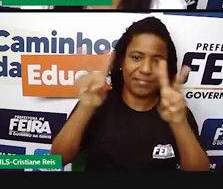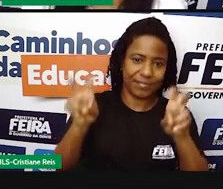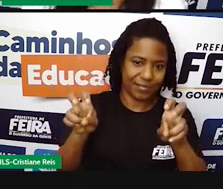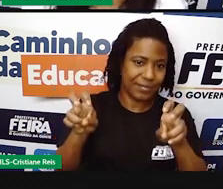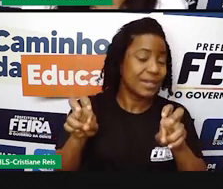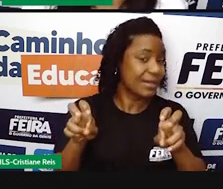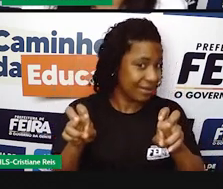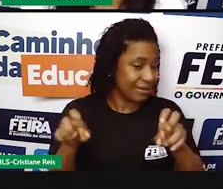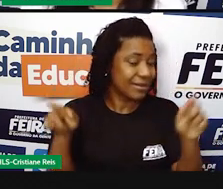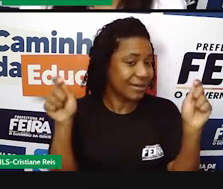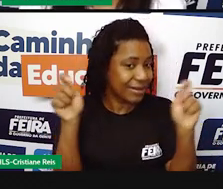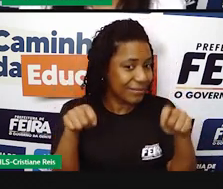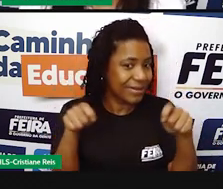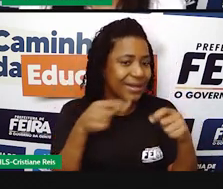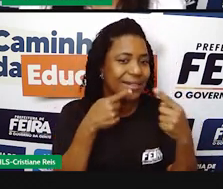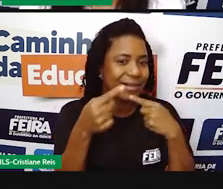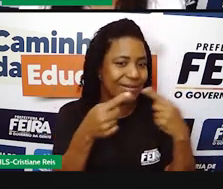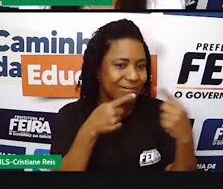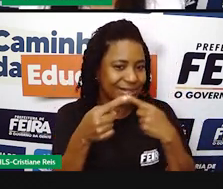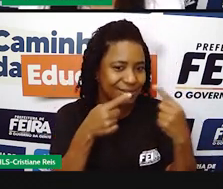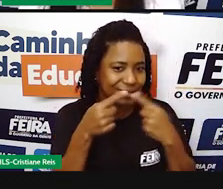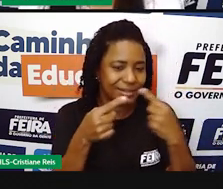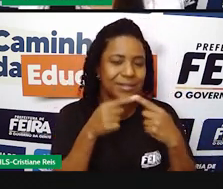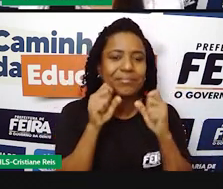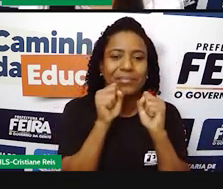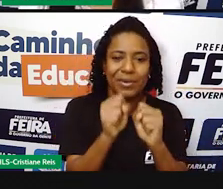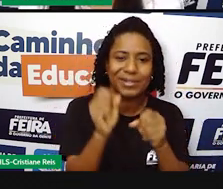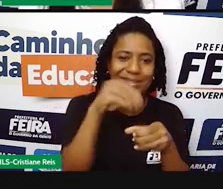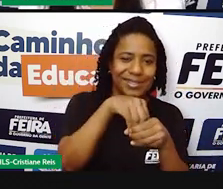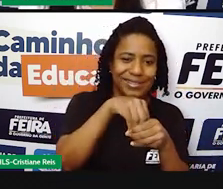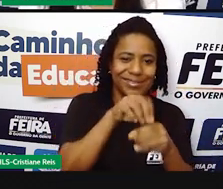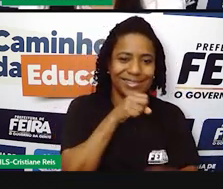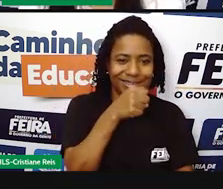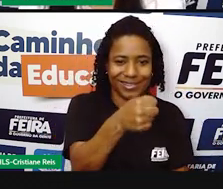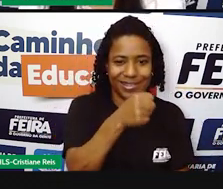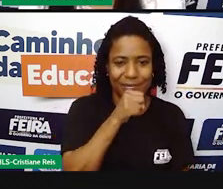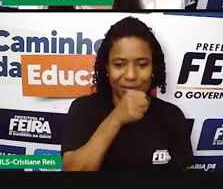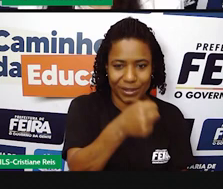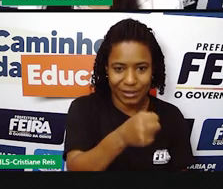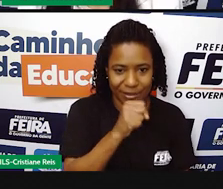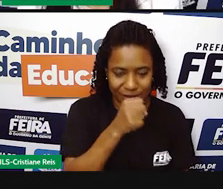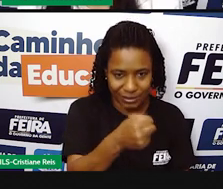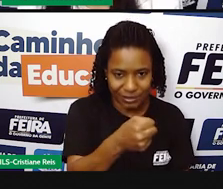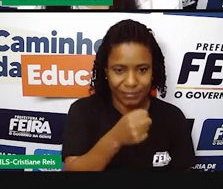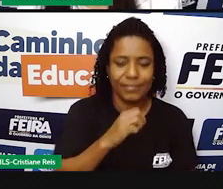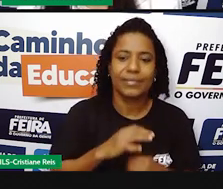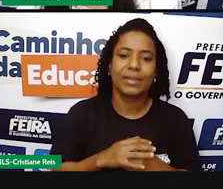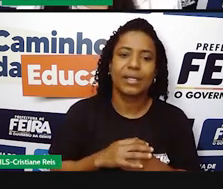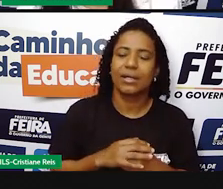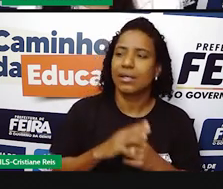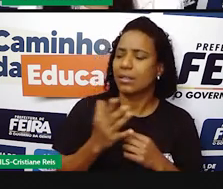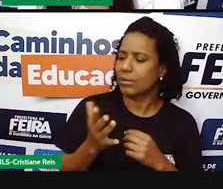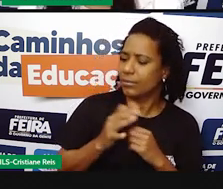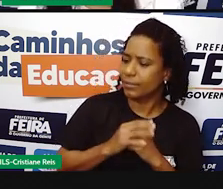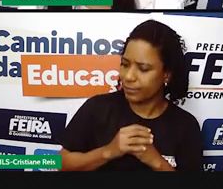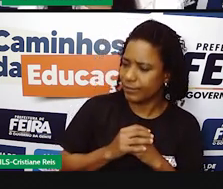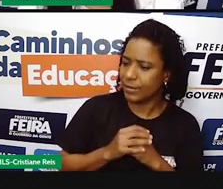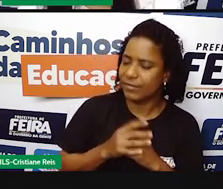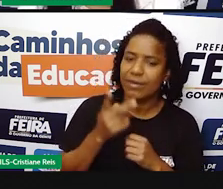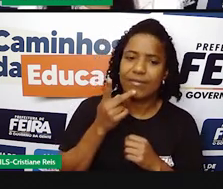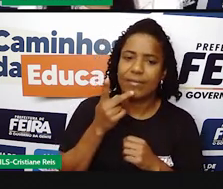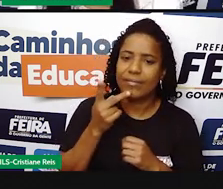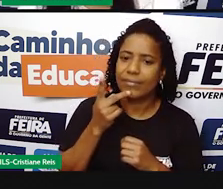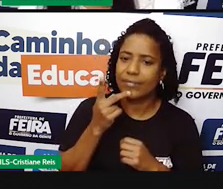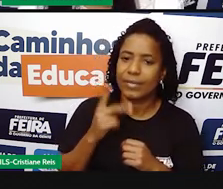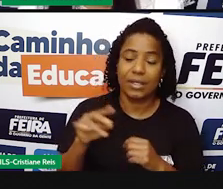é a reportagem. Então, quando vai se falar uma palavra ou expressão que quer se dar destaque, se coloca essa